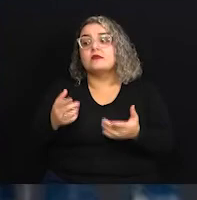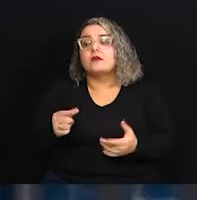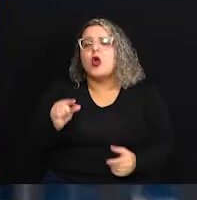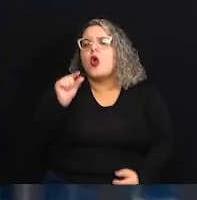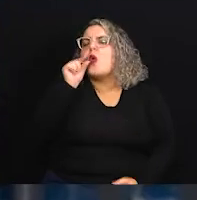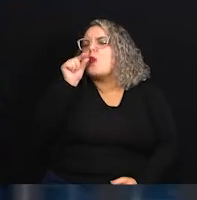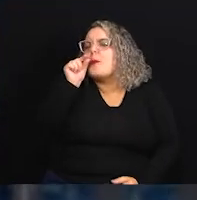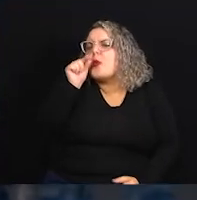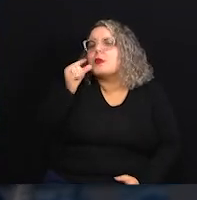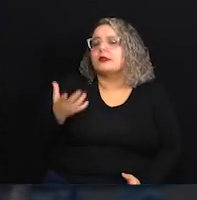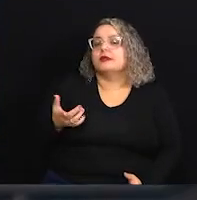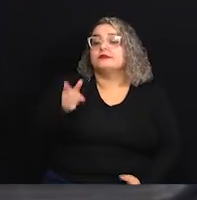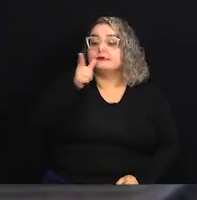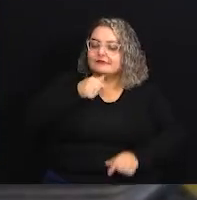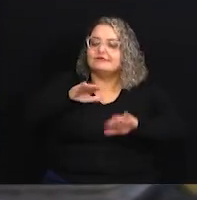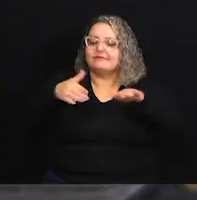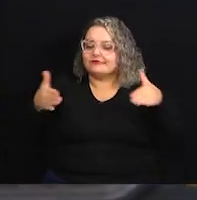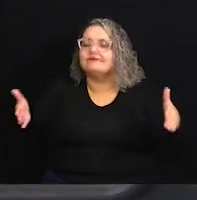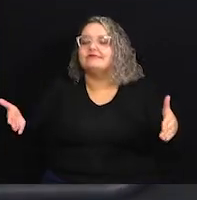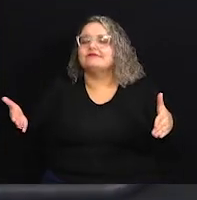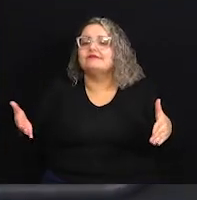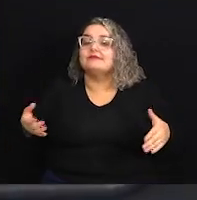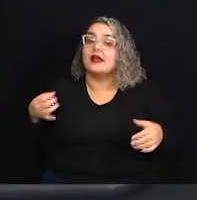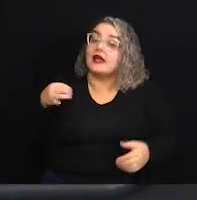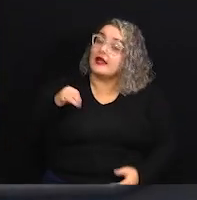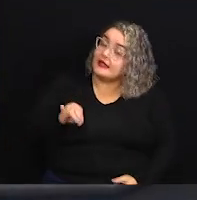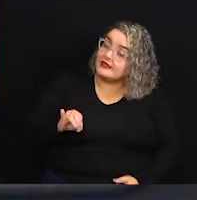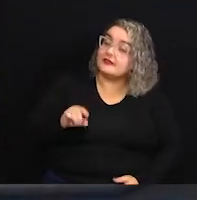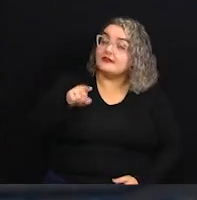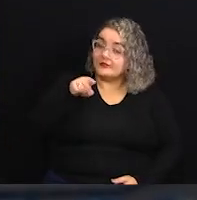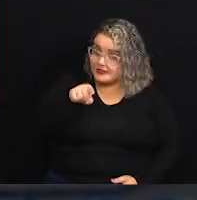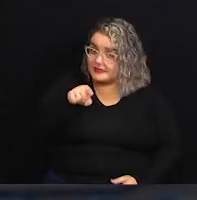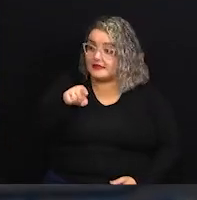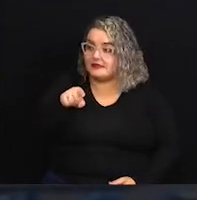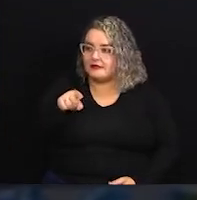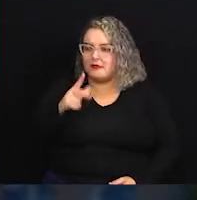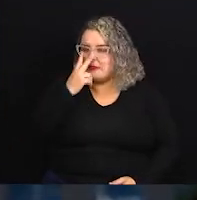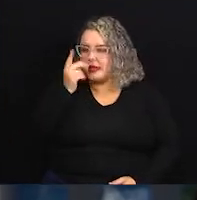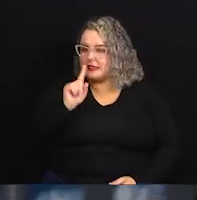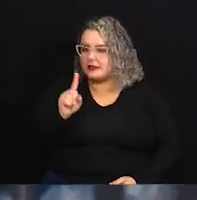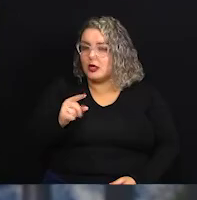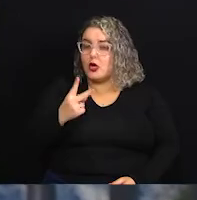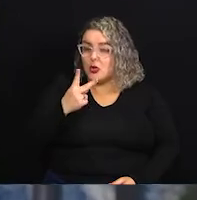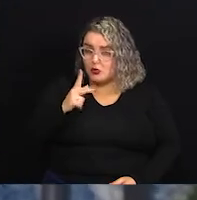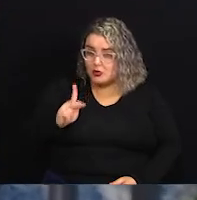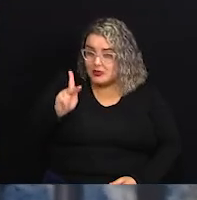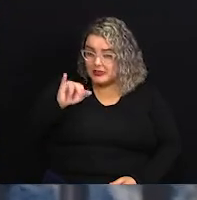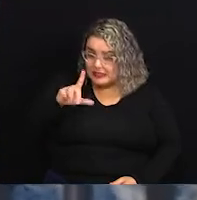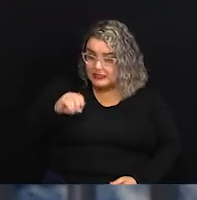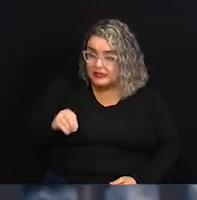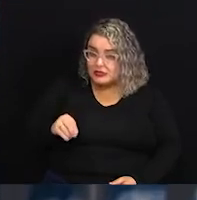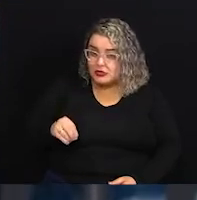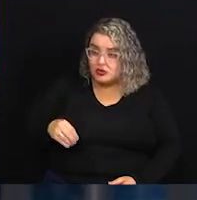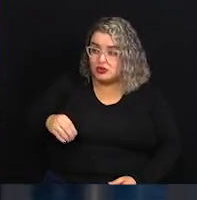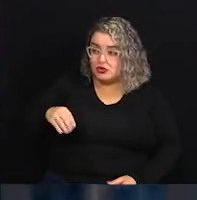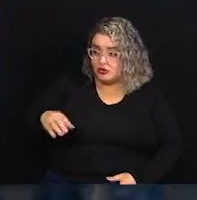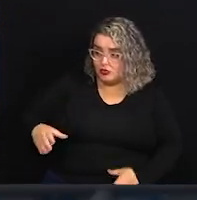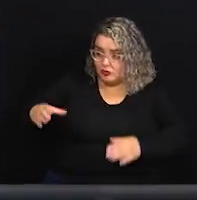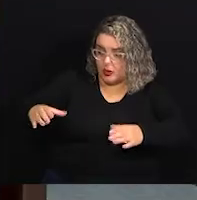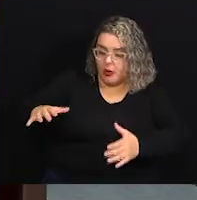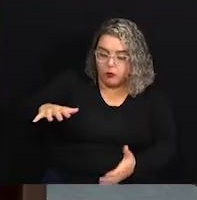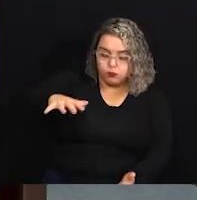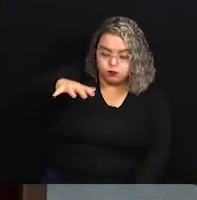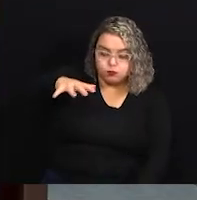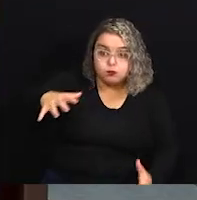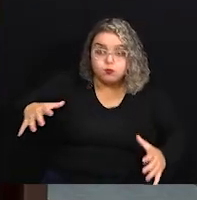uma gota d'água no oceano, mas o fato de você tirar... a gente parece que não, mas 2 quilos de buchas são um saco